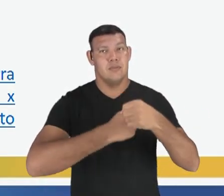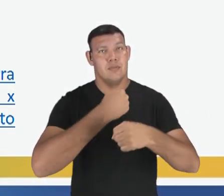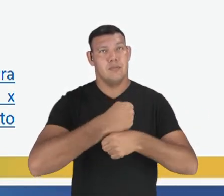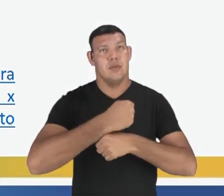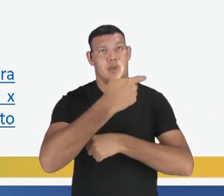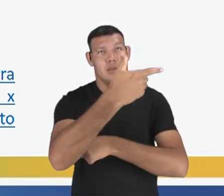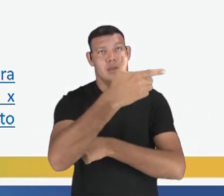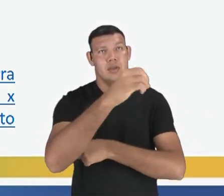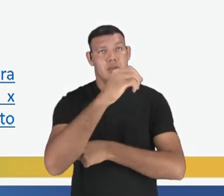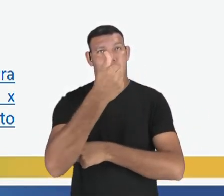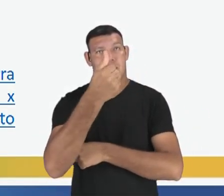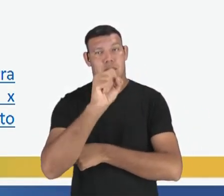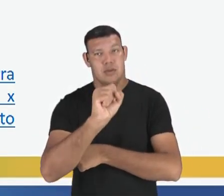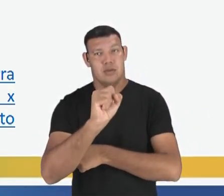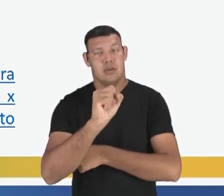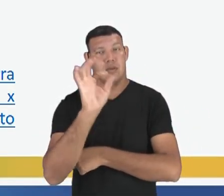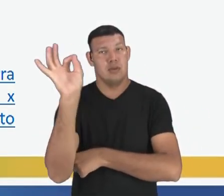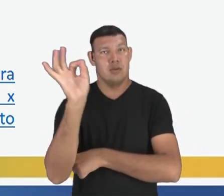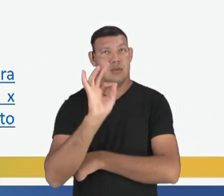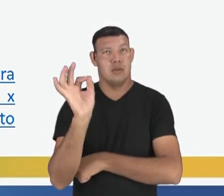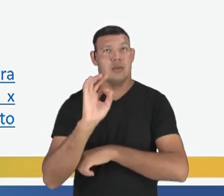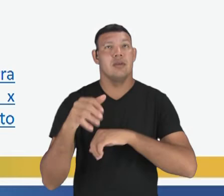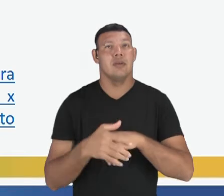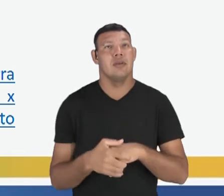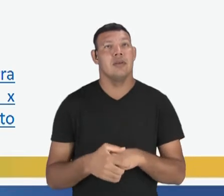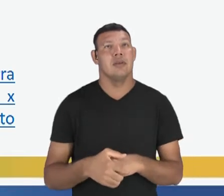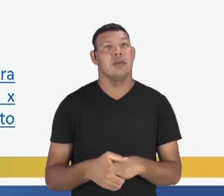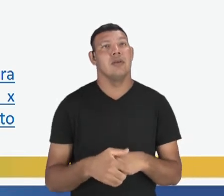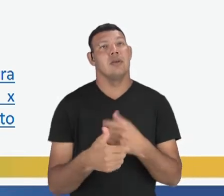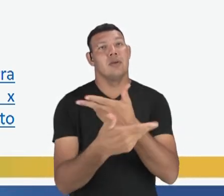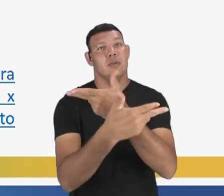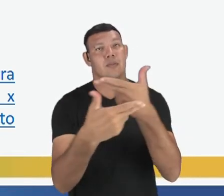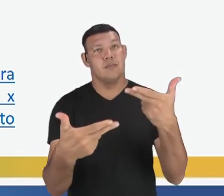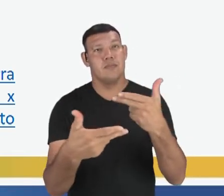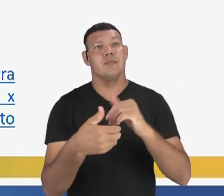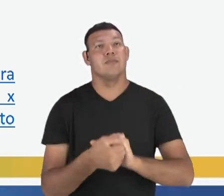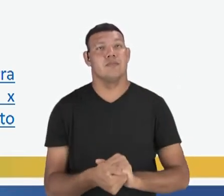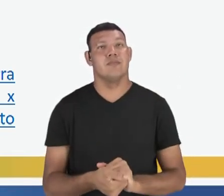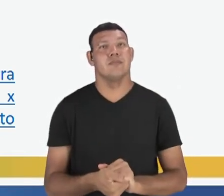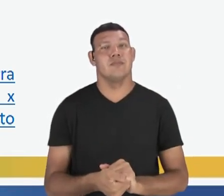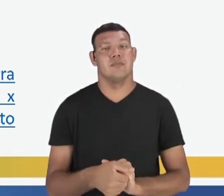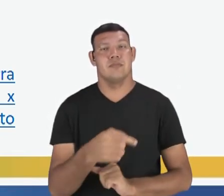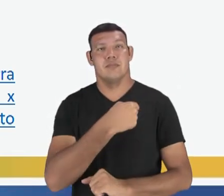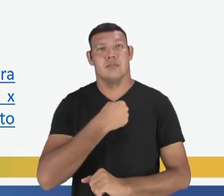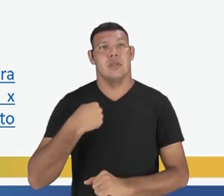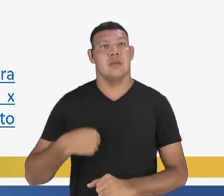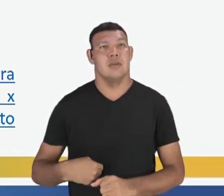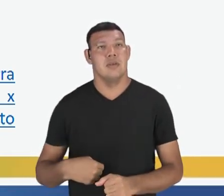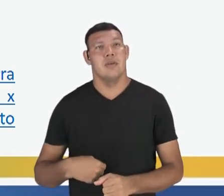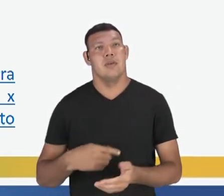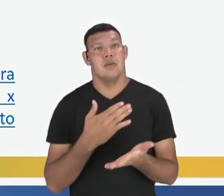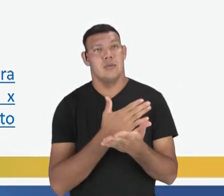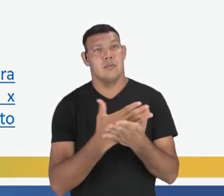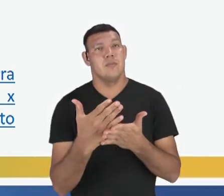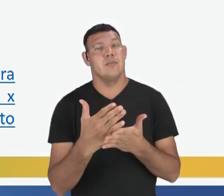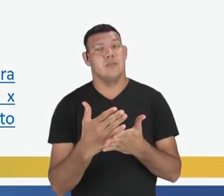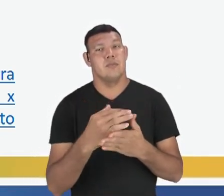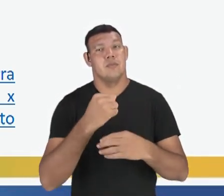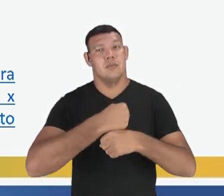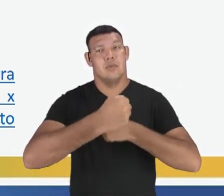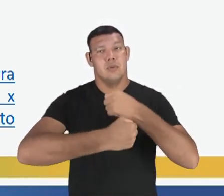tarifas americanas sobre produtos chineses entraram em vigor a partir da eleição de Trump em 2016. Em 2018, o